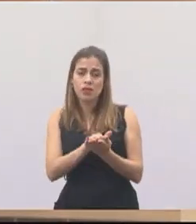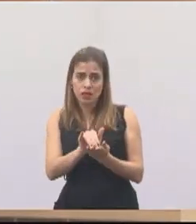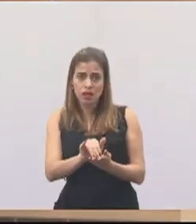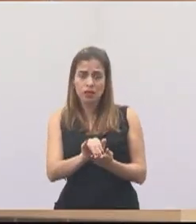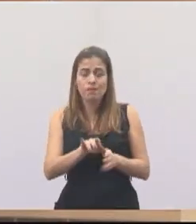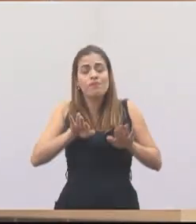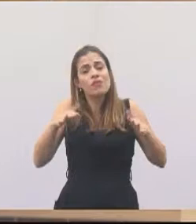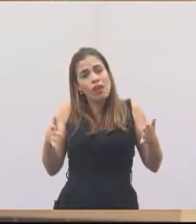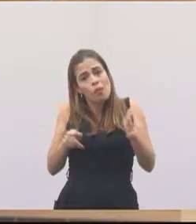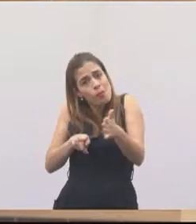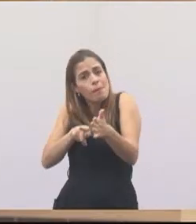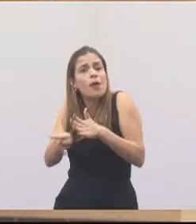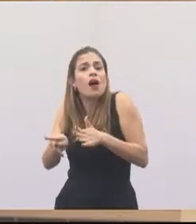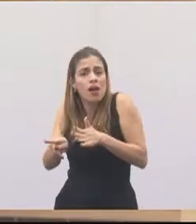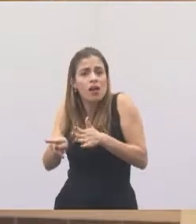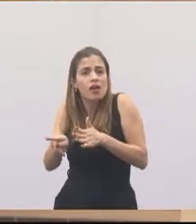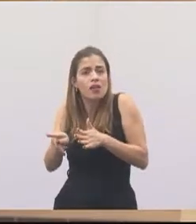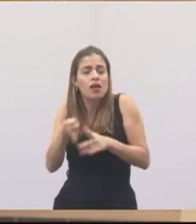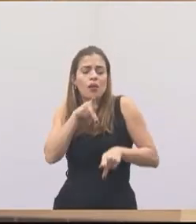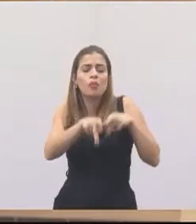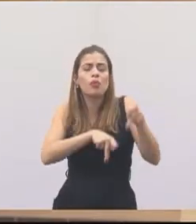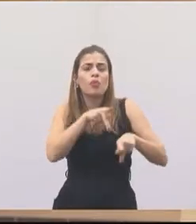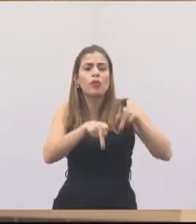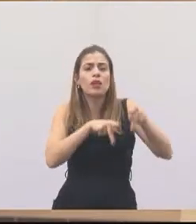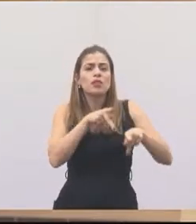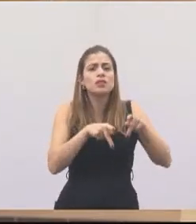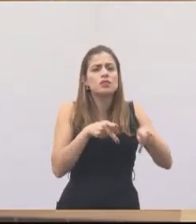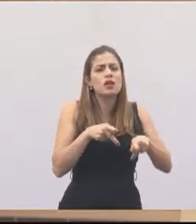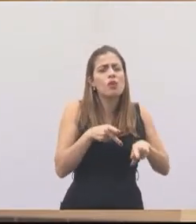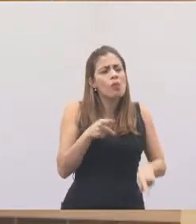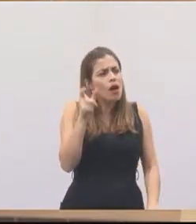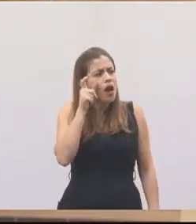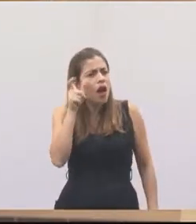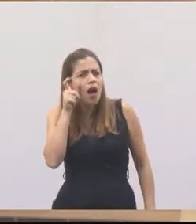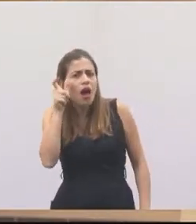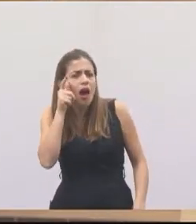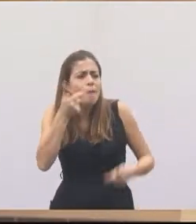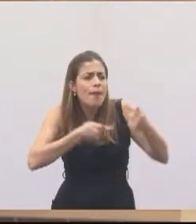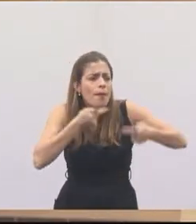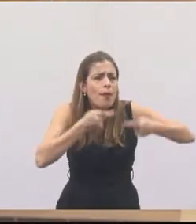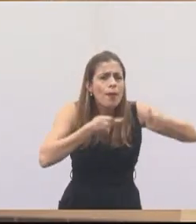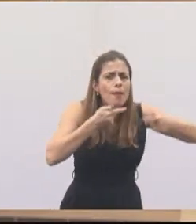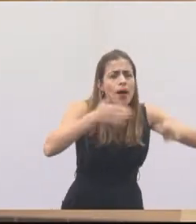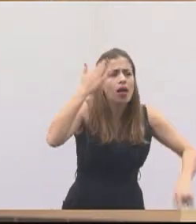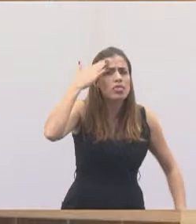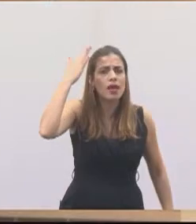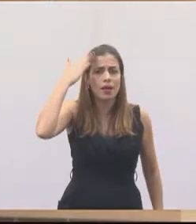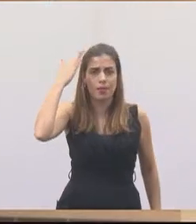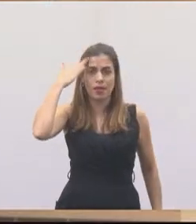pergunta para a população, que a população comece a se interessar um pouquinho mais de política,